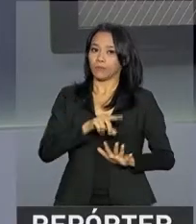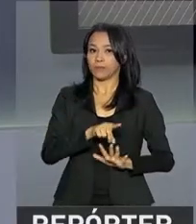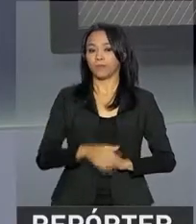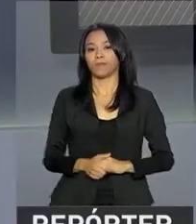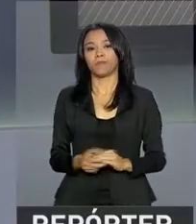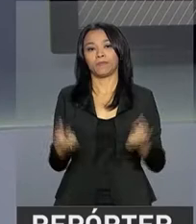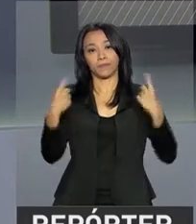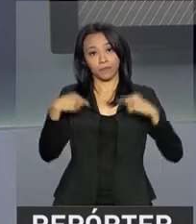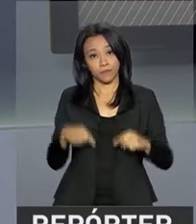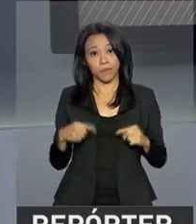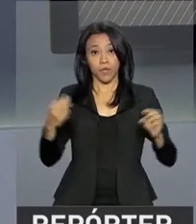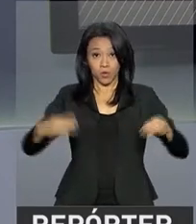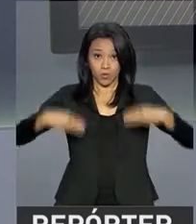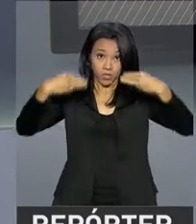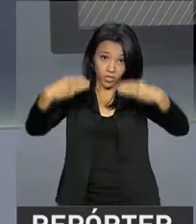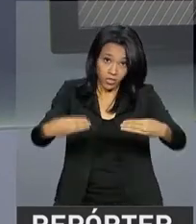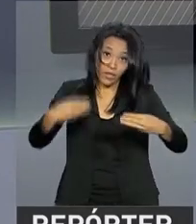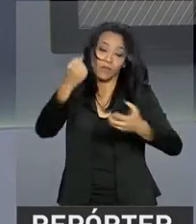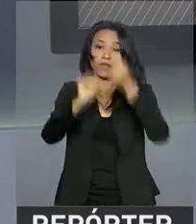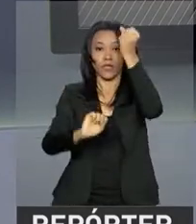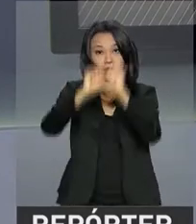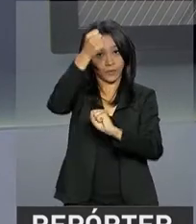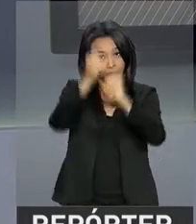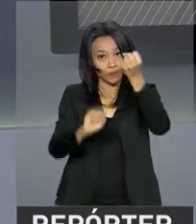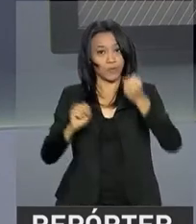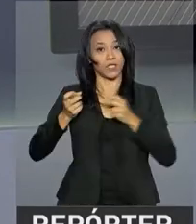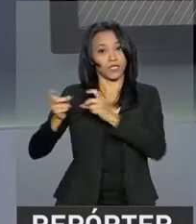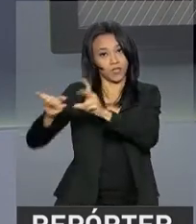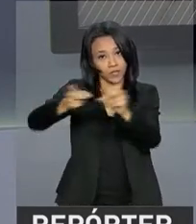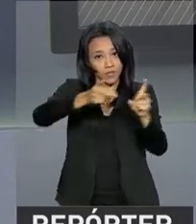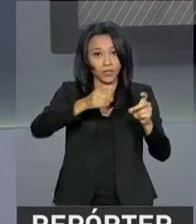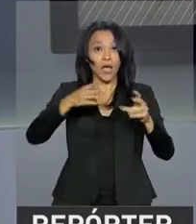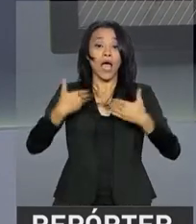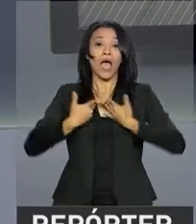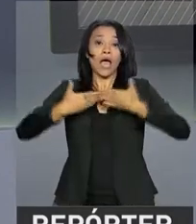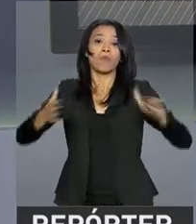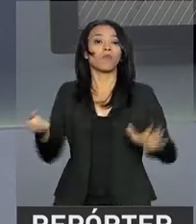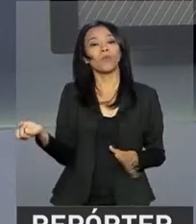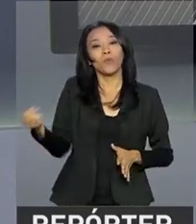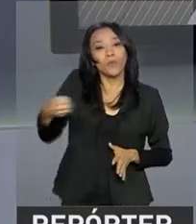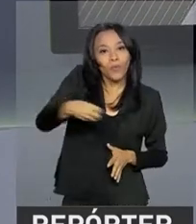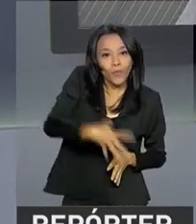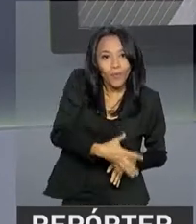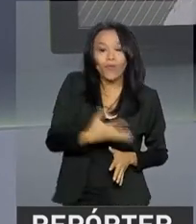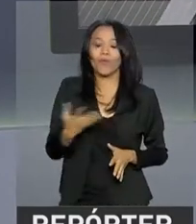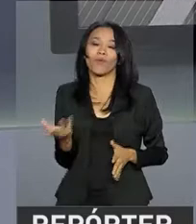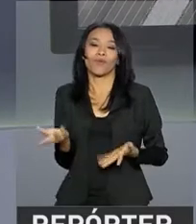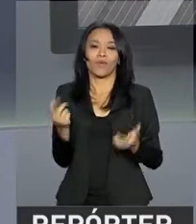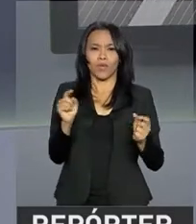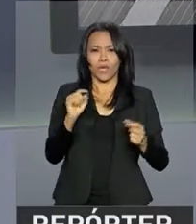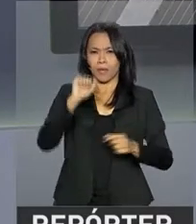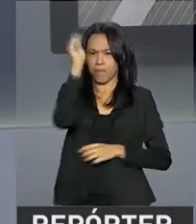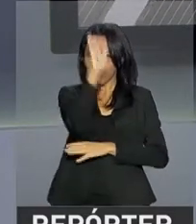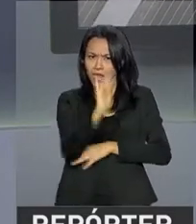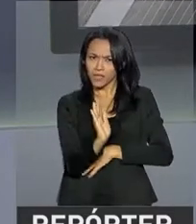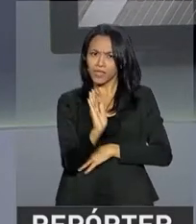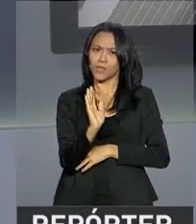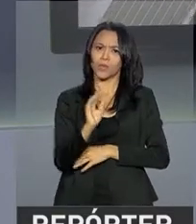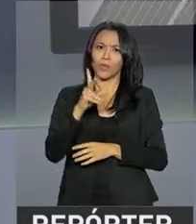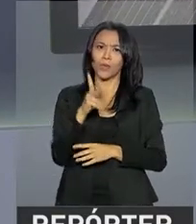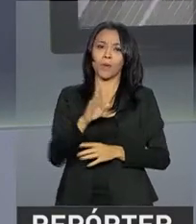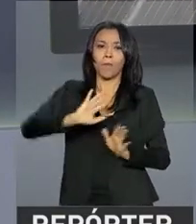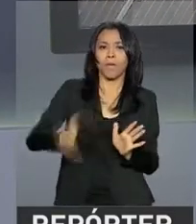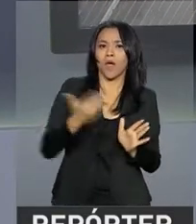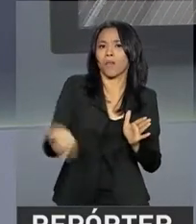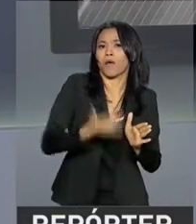o ministério da indústria e comércio exterior e serviços abriu uma nova fase do brasil mais produtivo o programa de consultoria